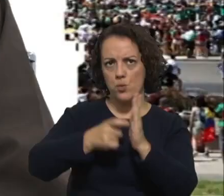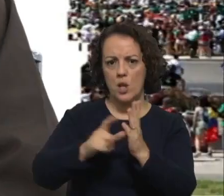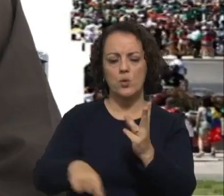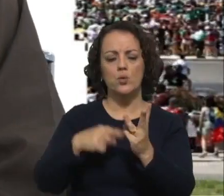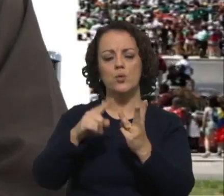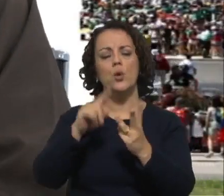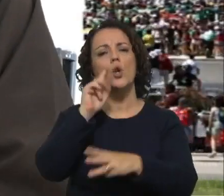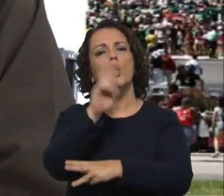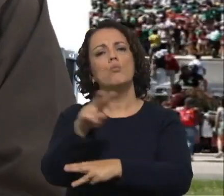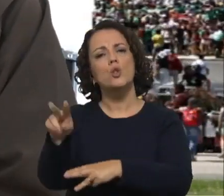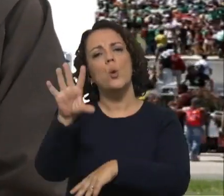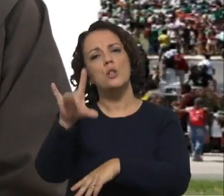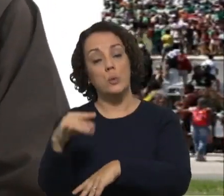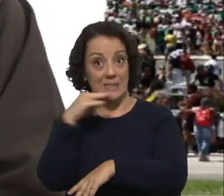António.